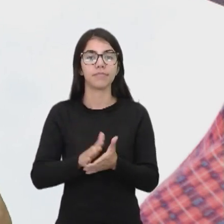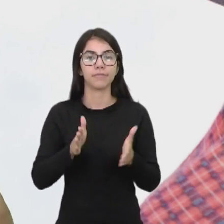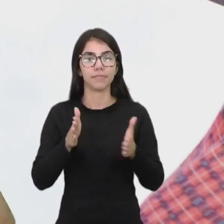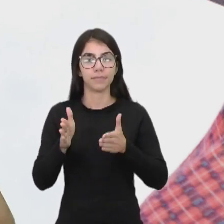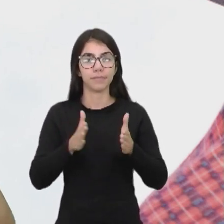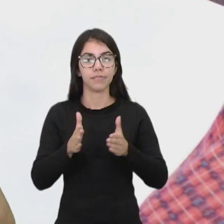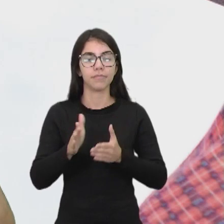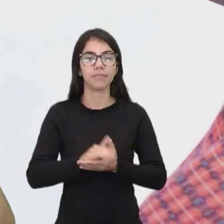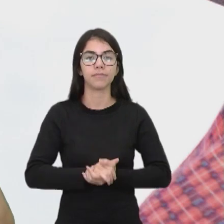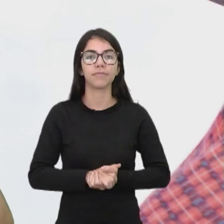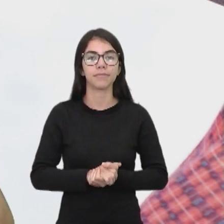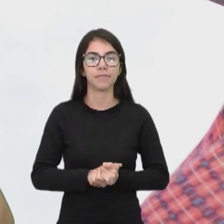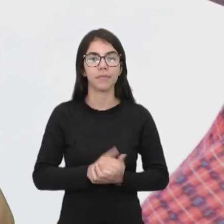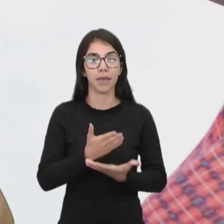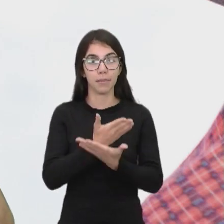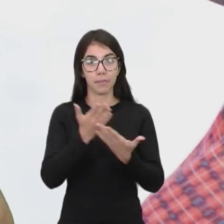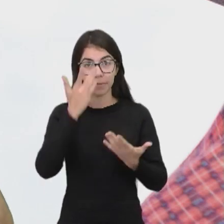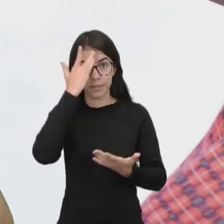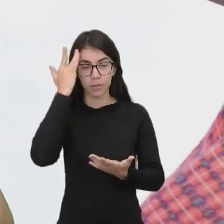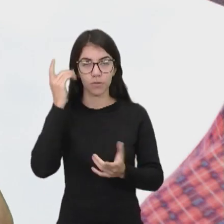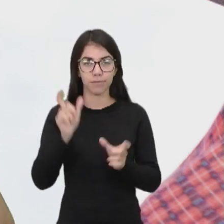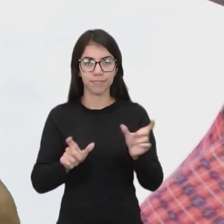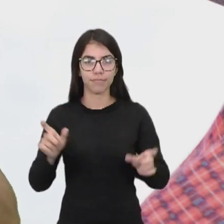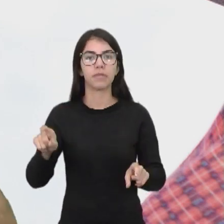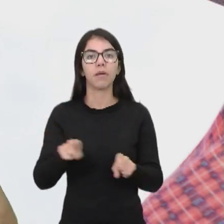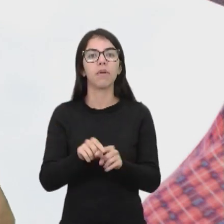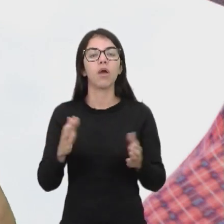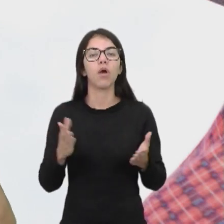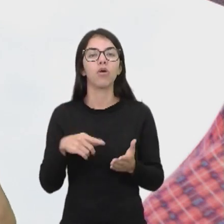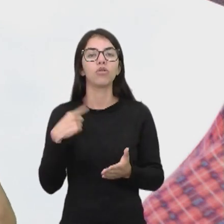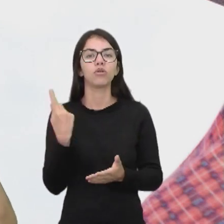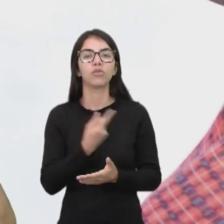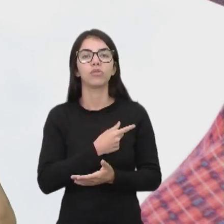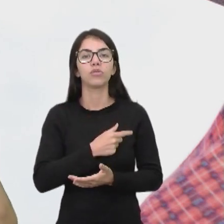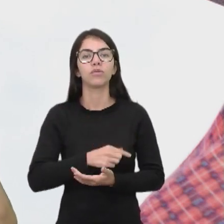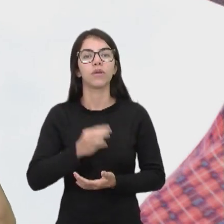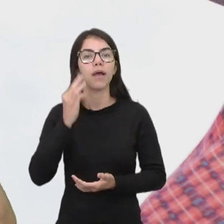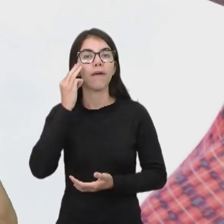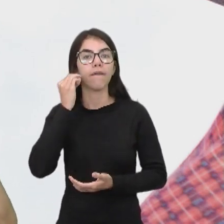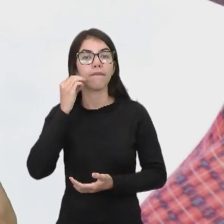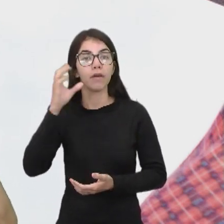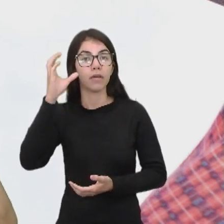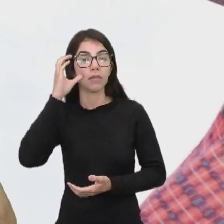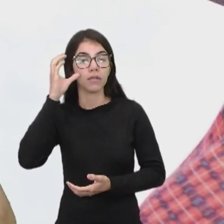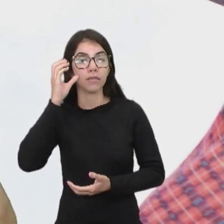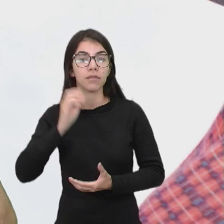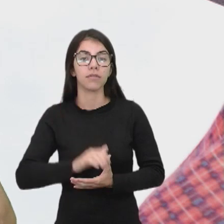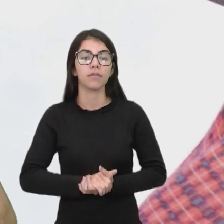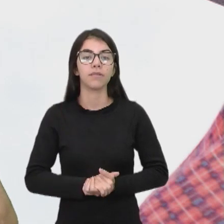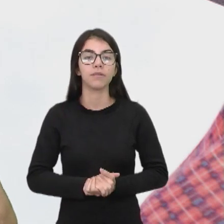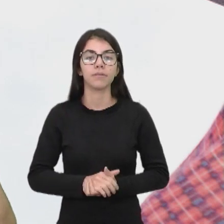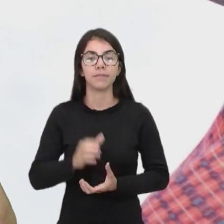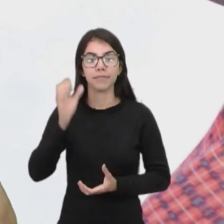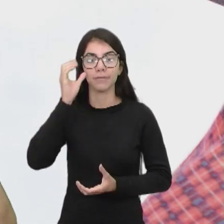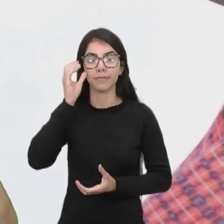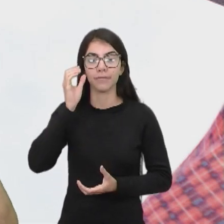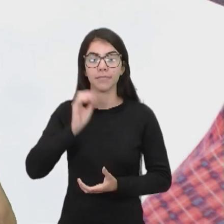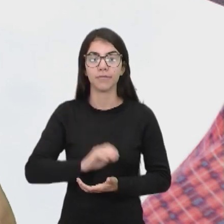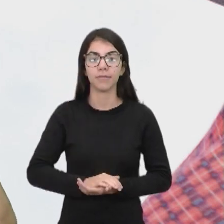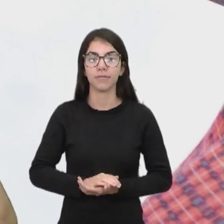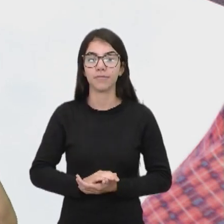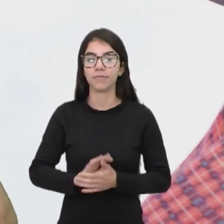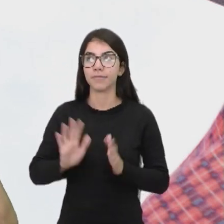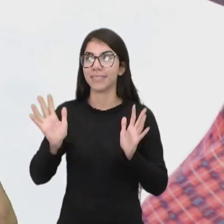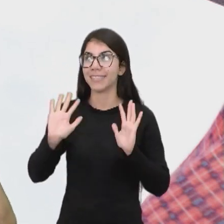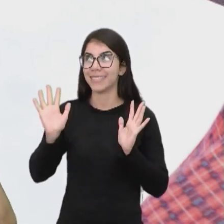aí acessível a todos, né? Hoje a gente está com o Laércio e a Carol já está aí, Carol vai dar um alôzinho